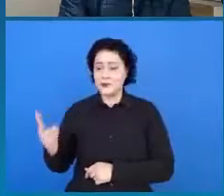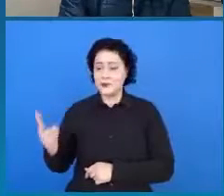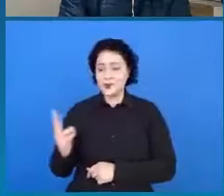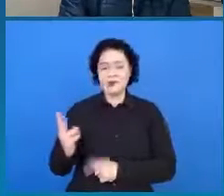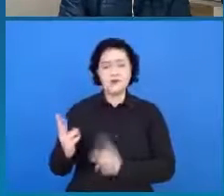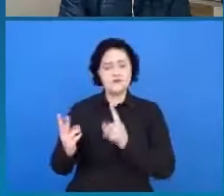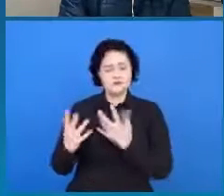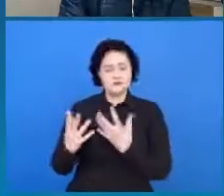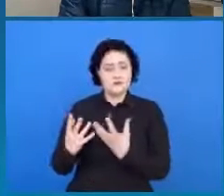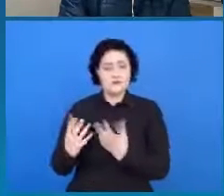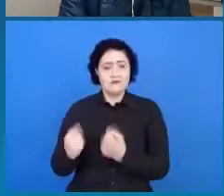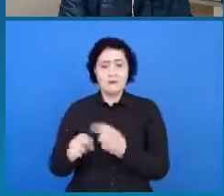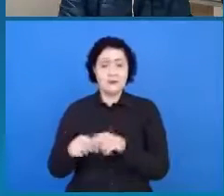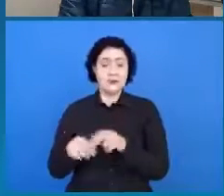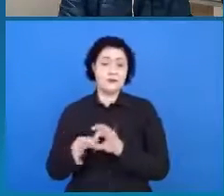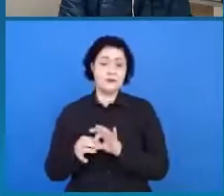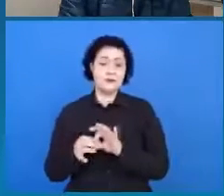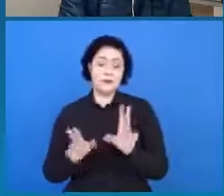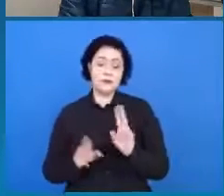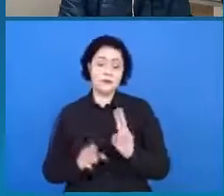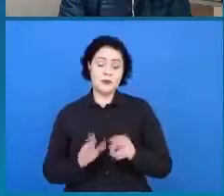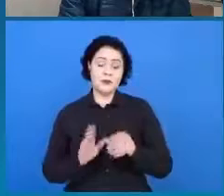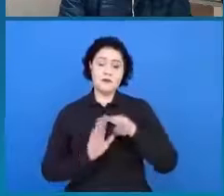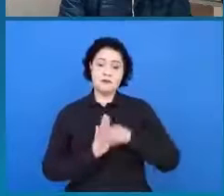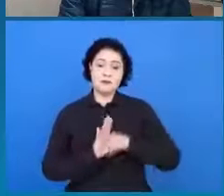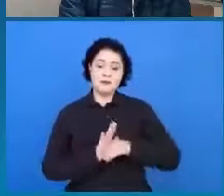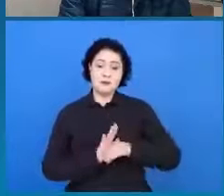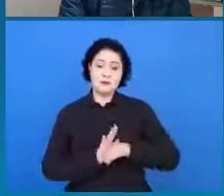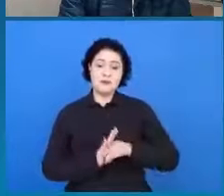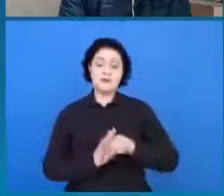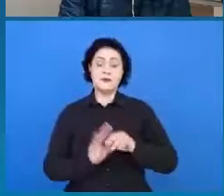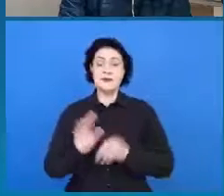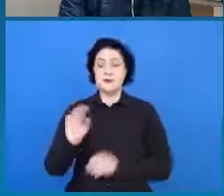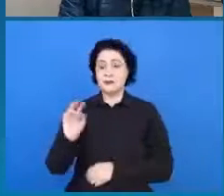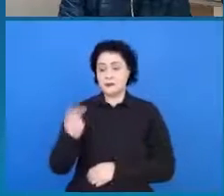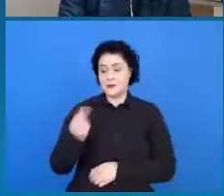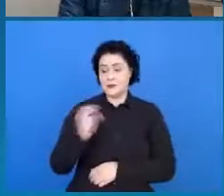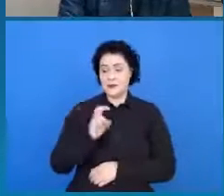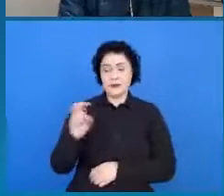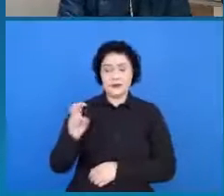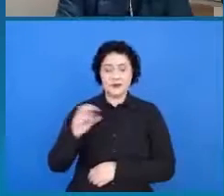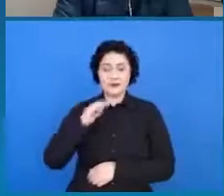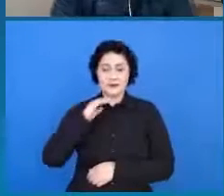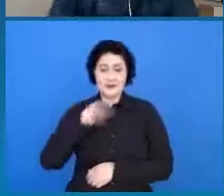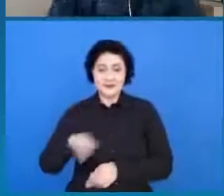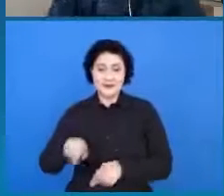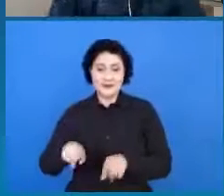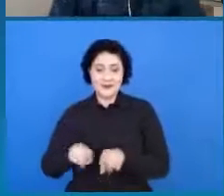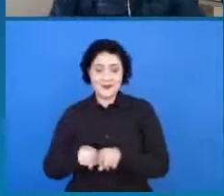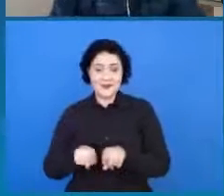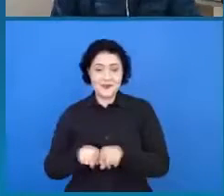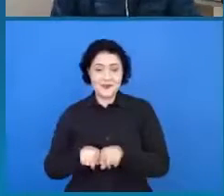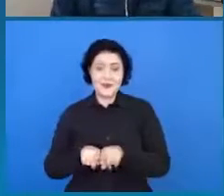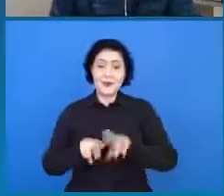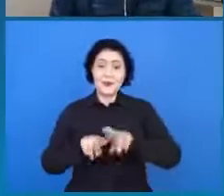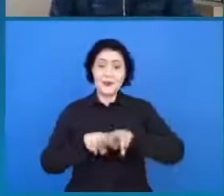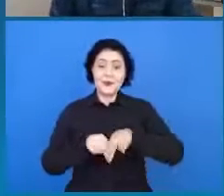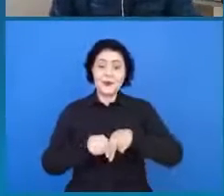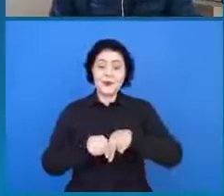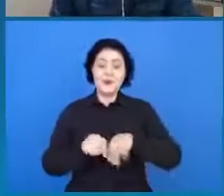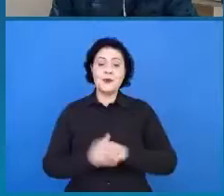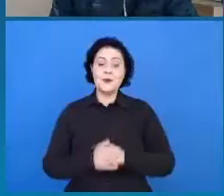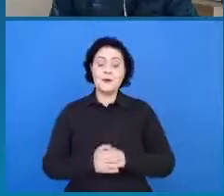convencido tanto que liberou e o programa permaneceu 6:55 da tarde também sou mostra é uma prova